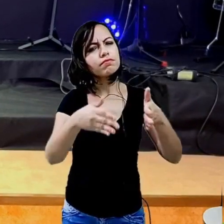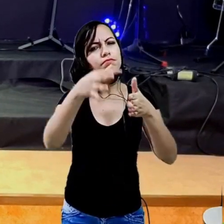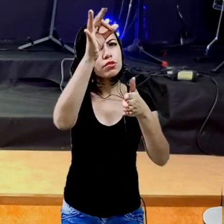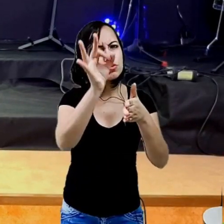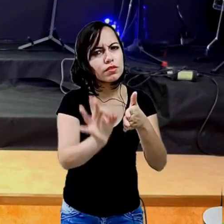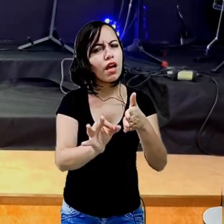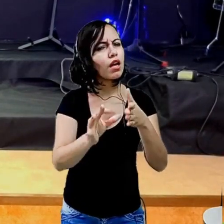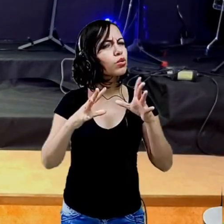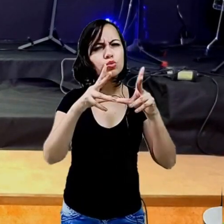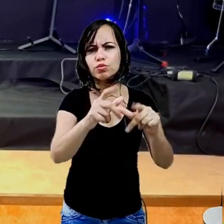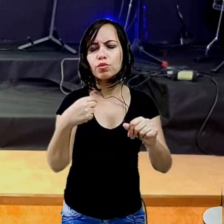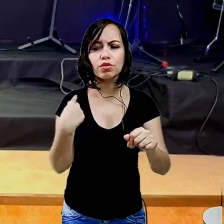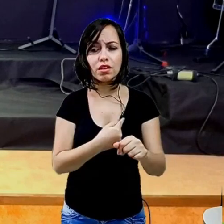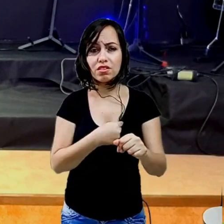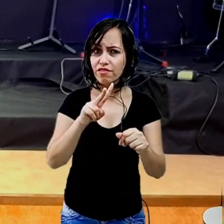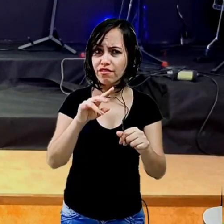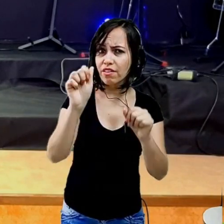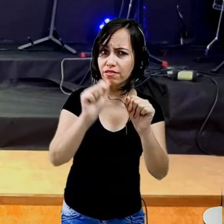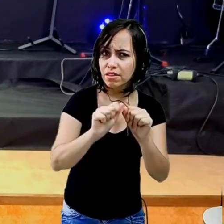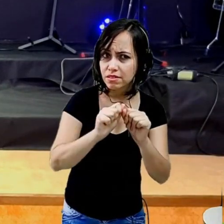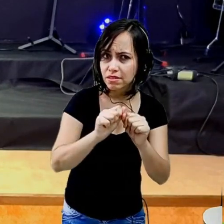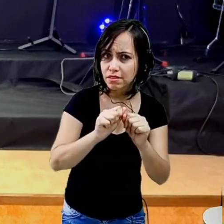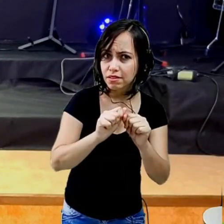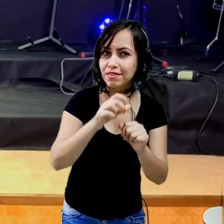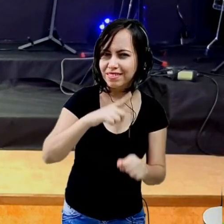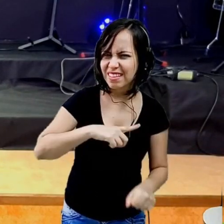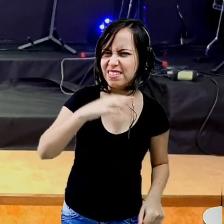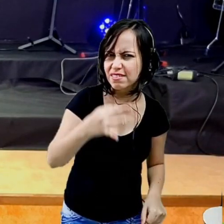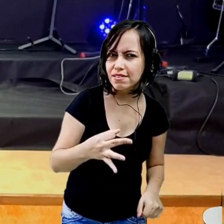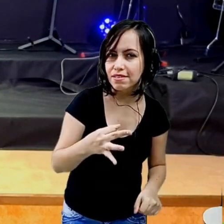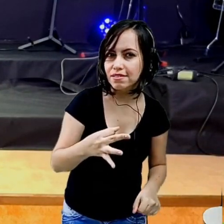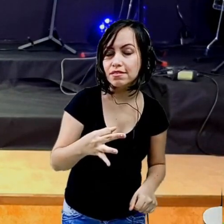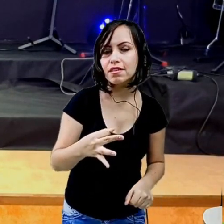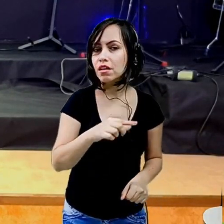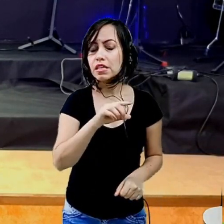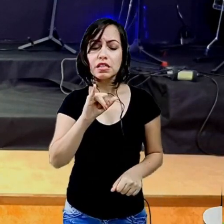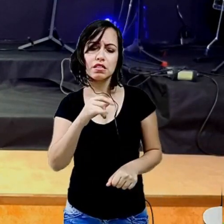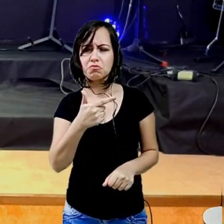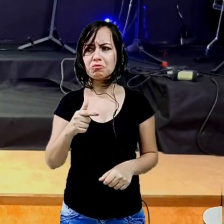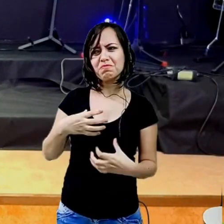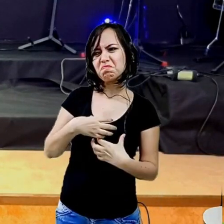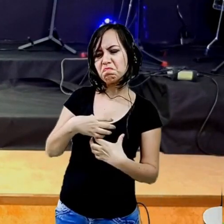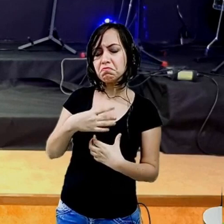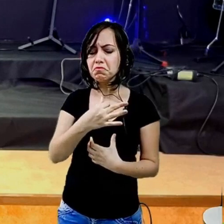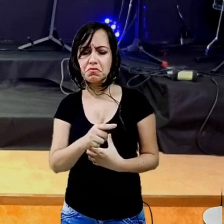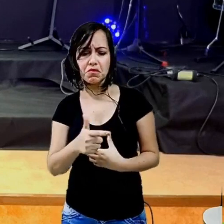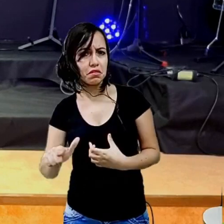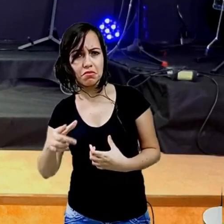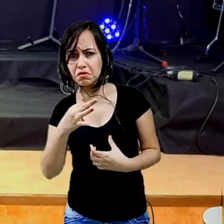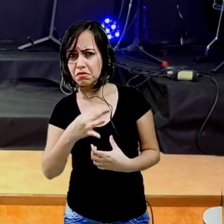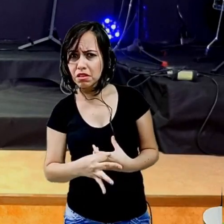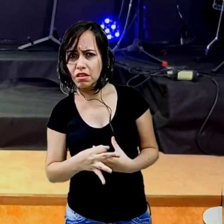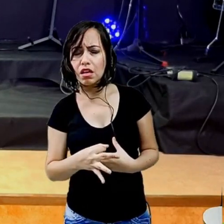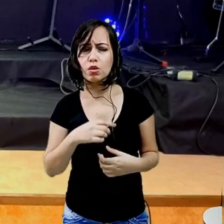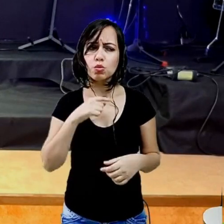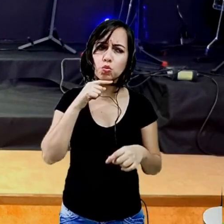tudo, naquilo que nós vamos fazer. Se ainda você não tem essa certeza absoluta, se você